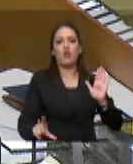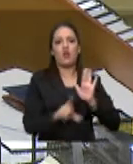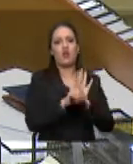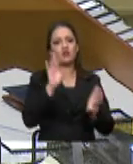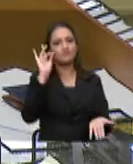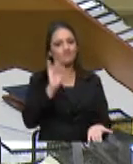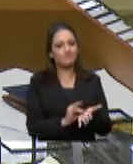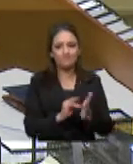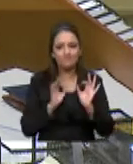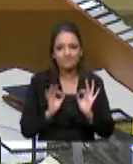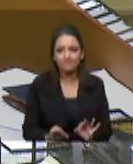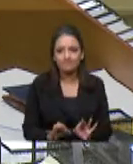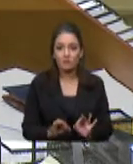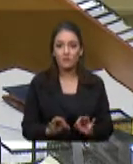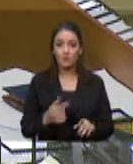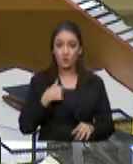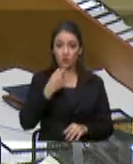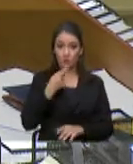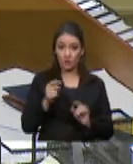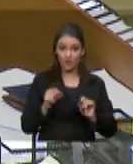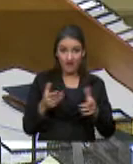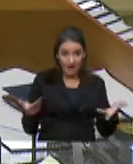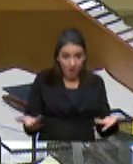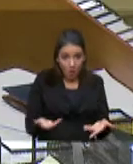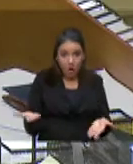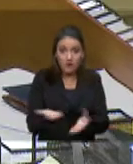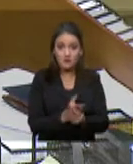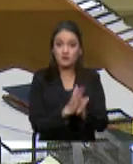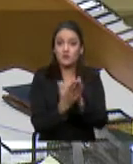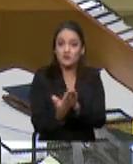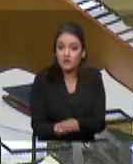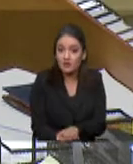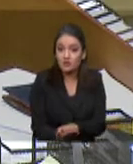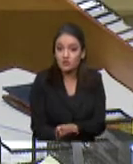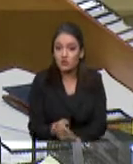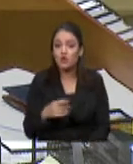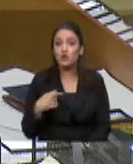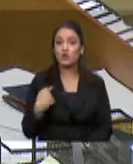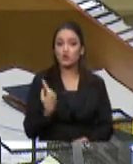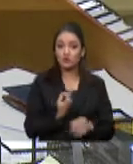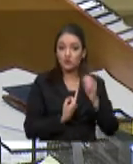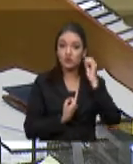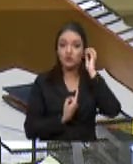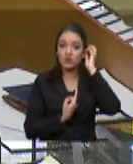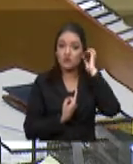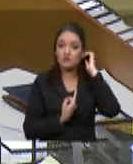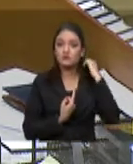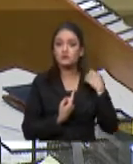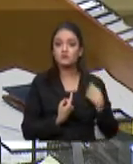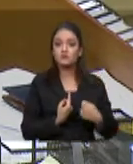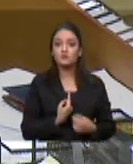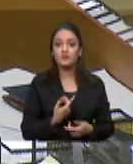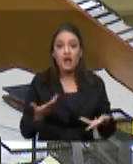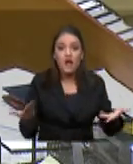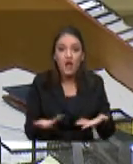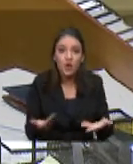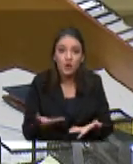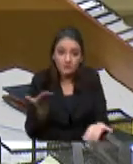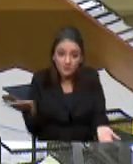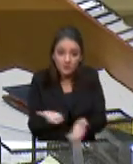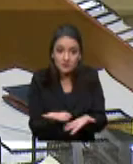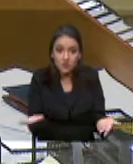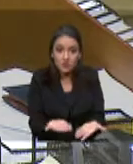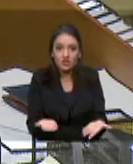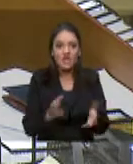estou a dizer é que, neste caso, nós estamos, aí eu falo do precedente nesse sentido, nesse caso,